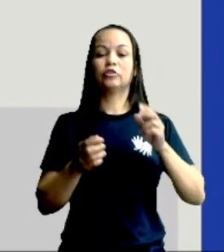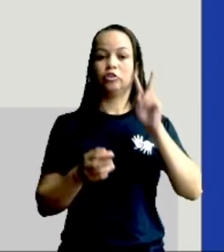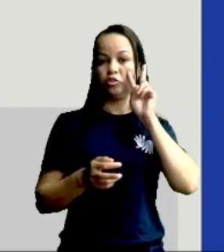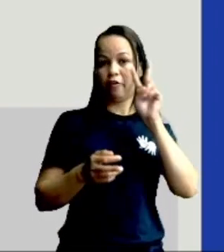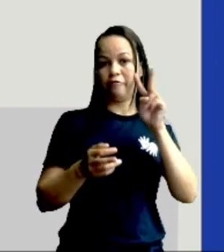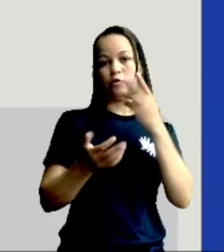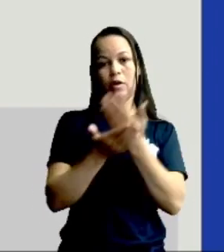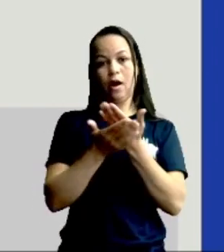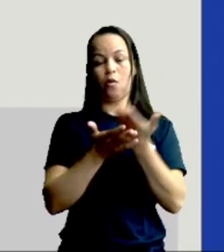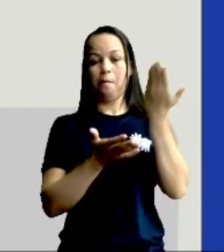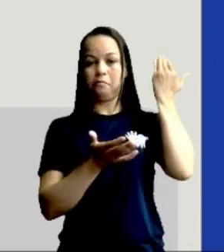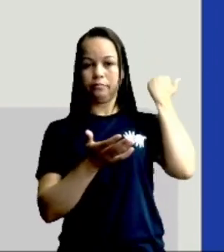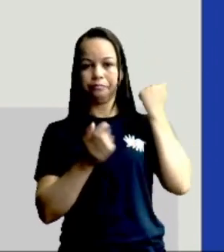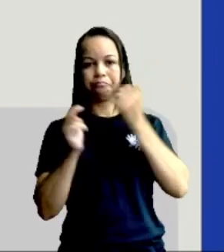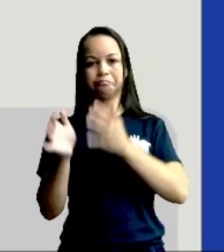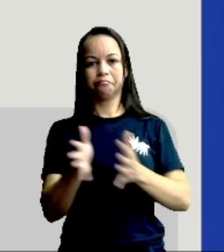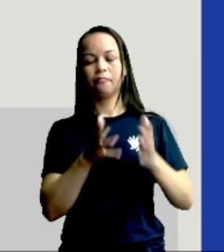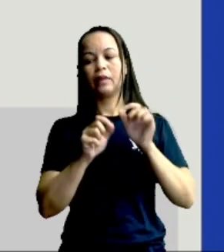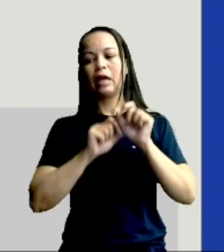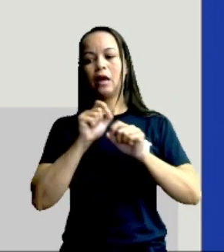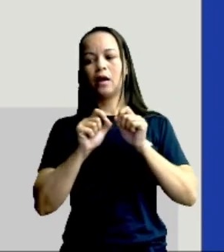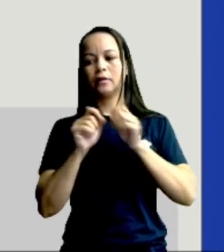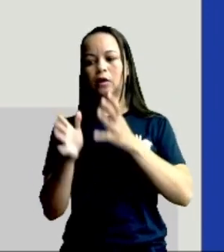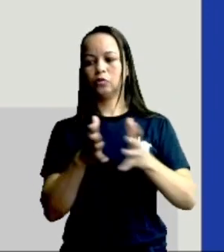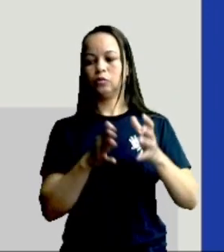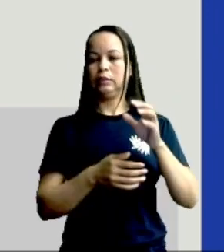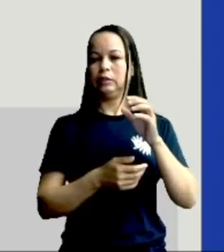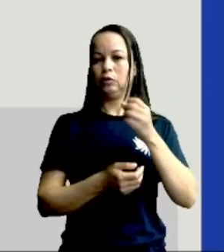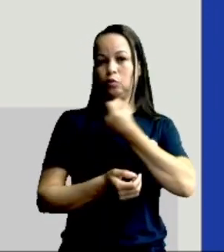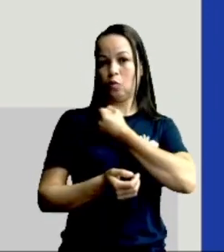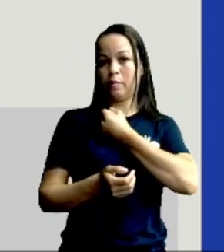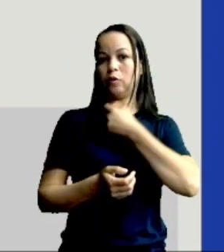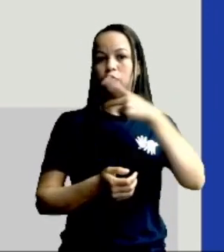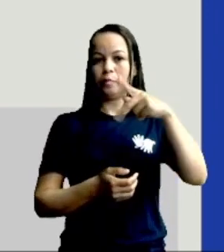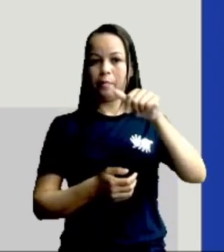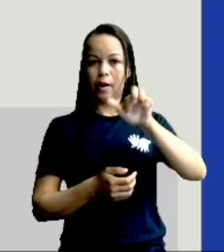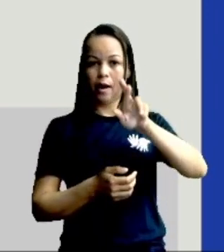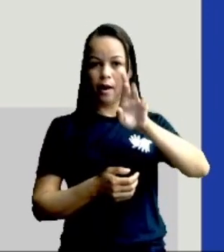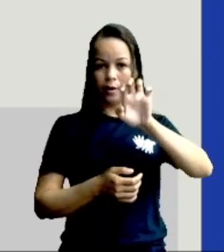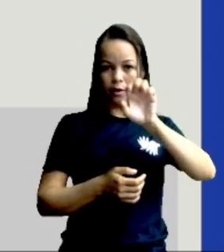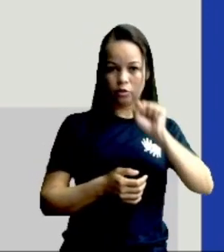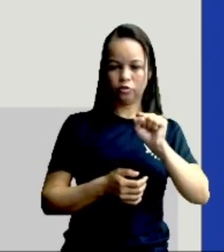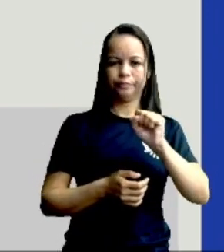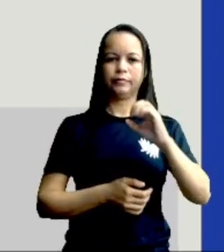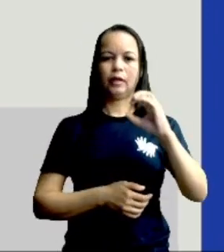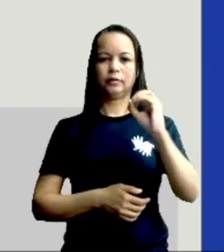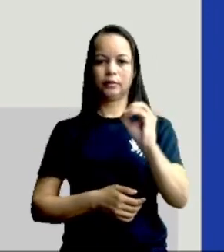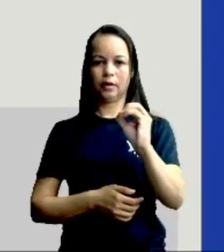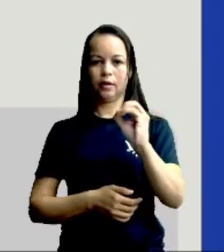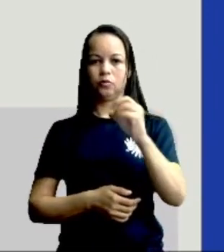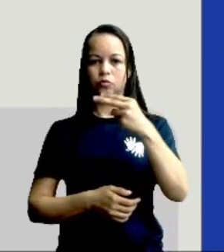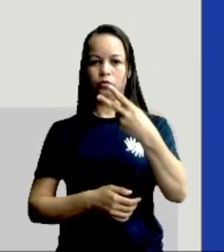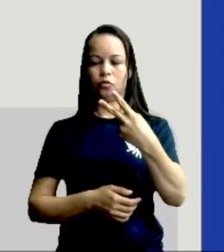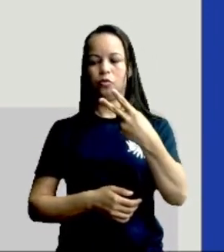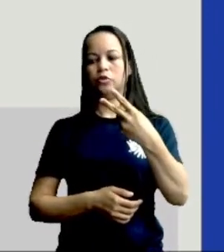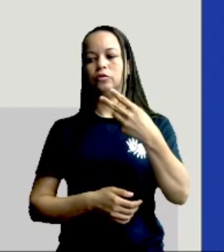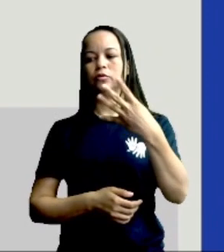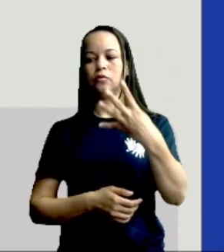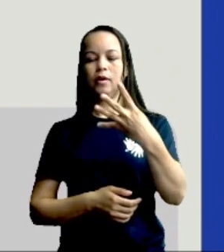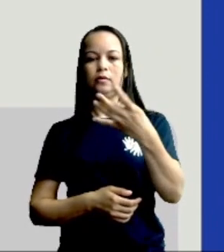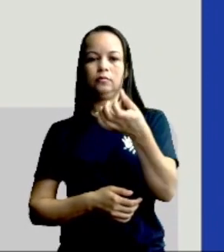foi feita a sequência dos números pares. 0, 2, 4, 6,